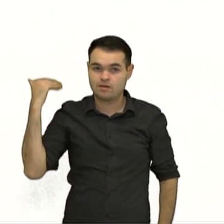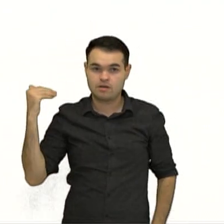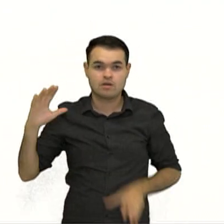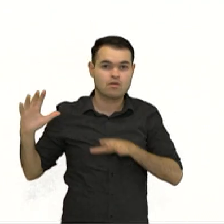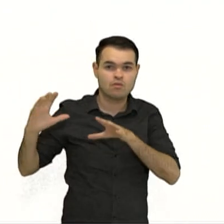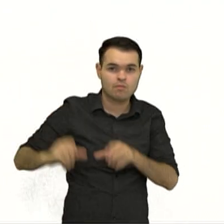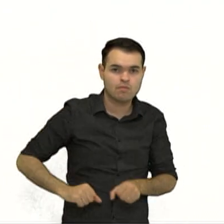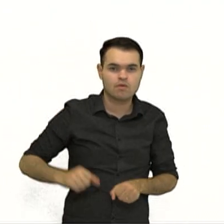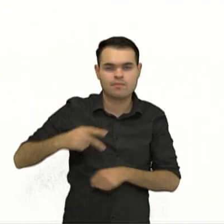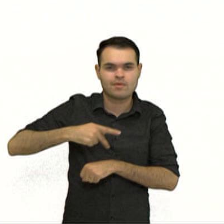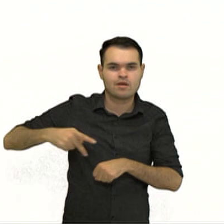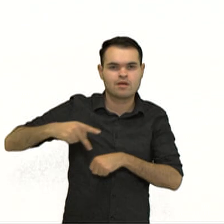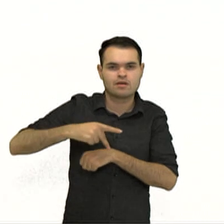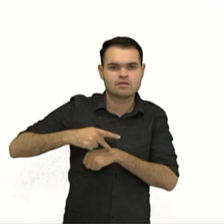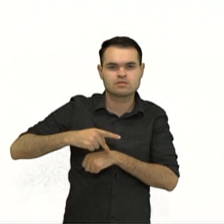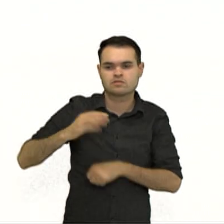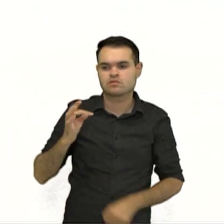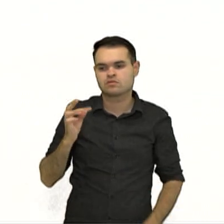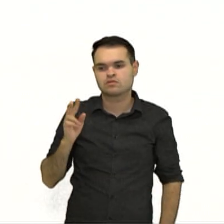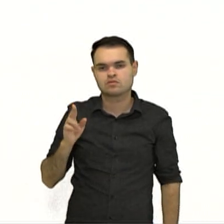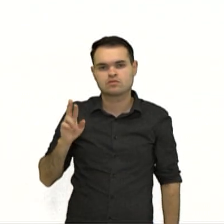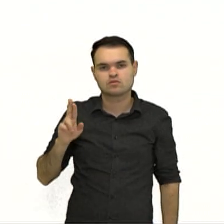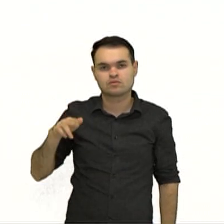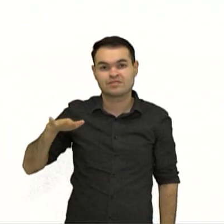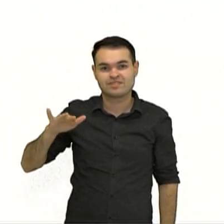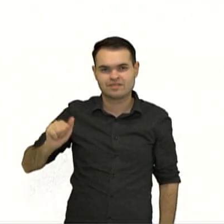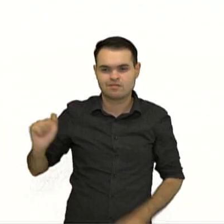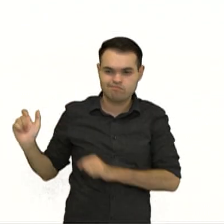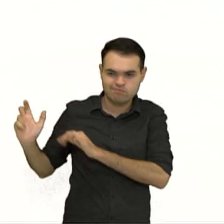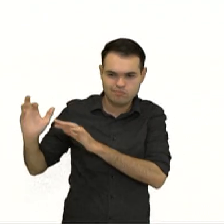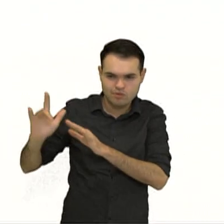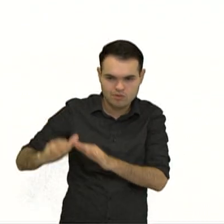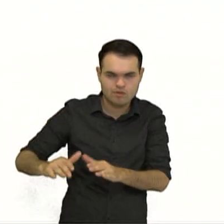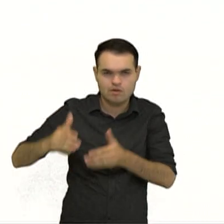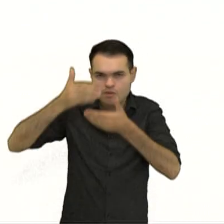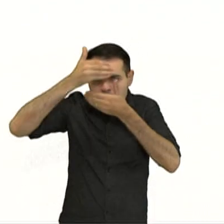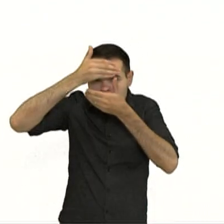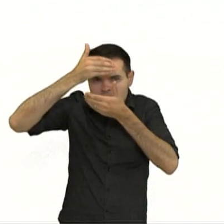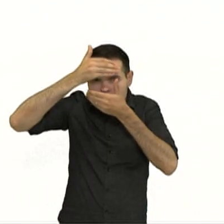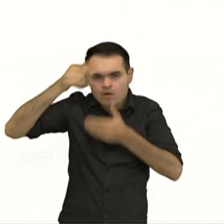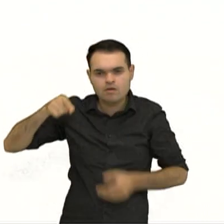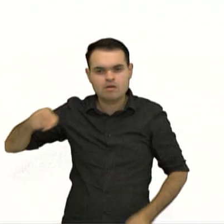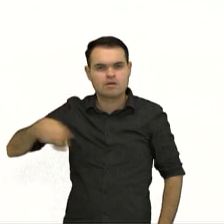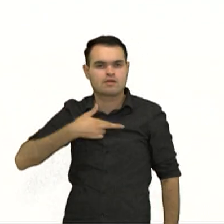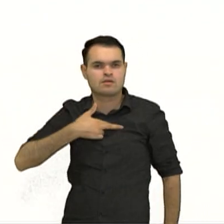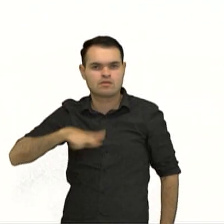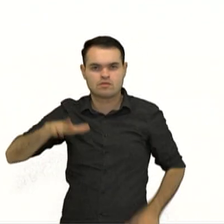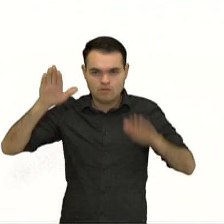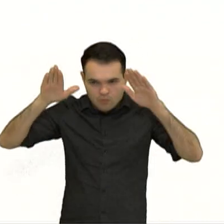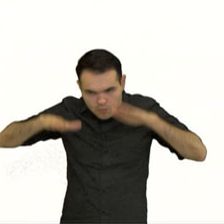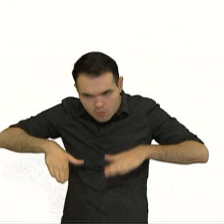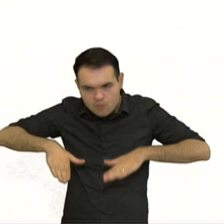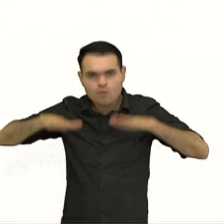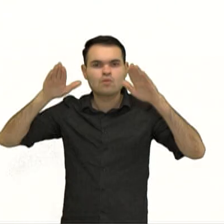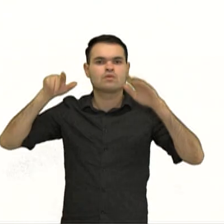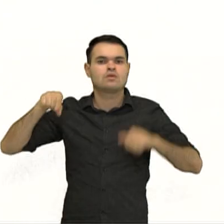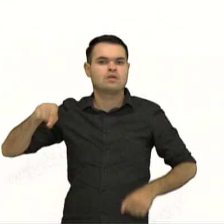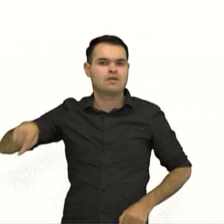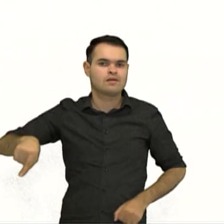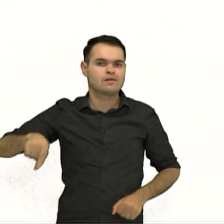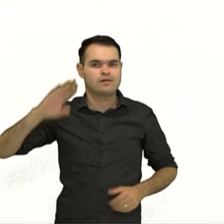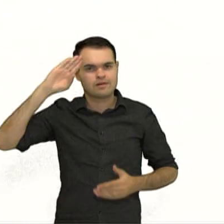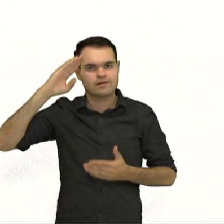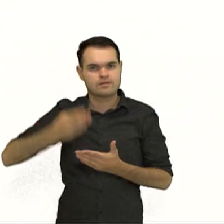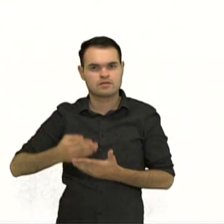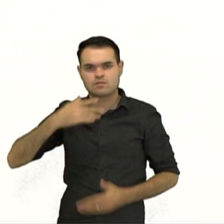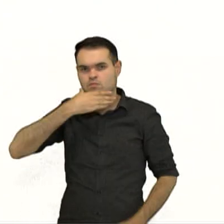né, de turcos muçulmanos, turcos, né, oriundos da Turquia, de religião muçulmana, né, acreditam no